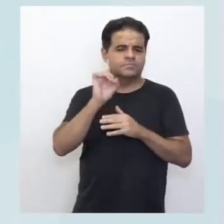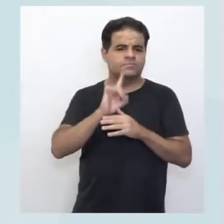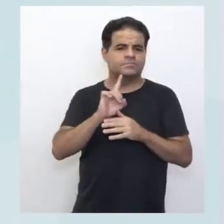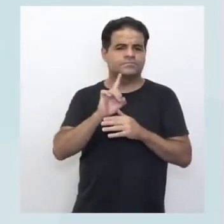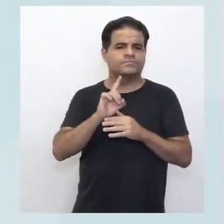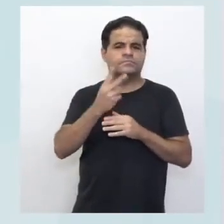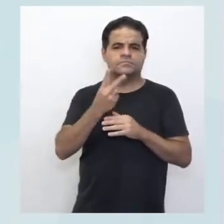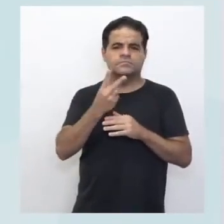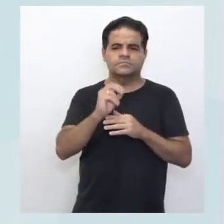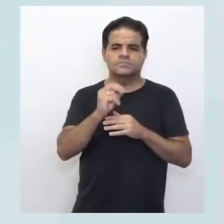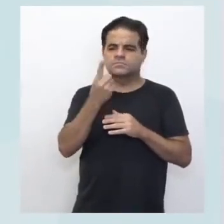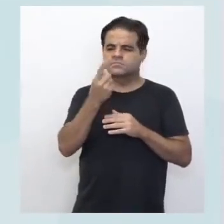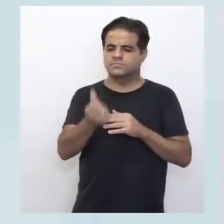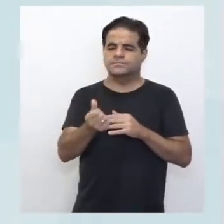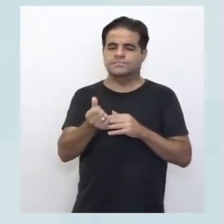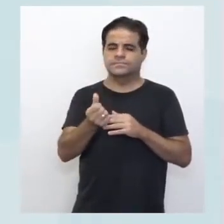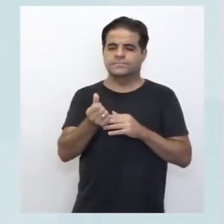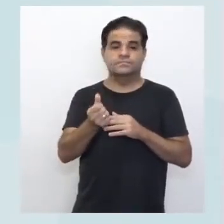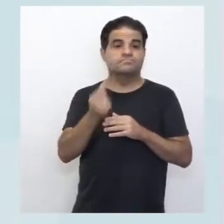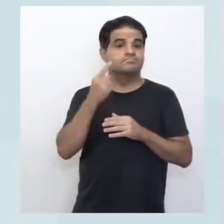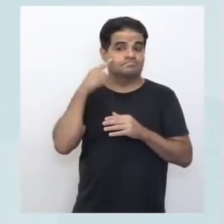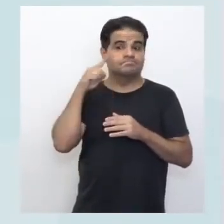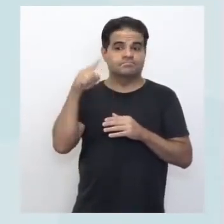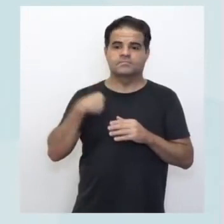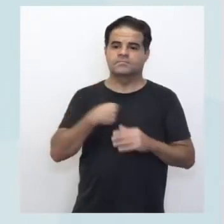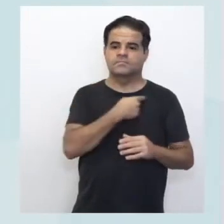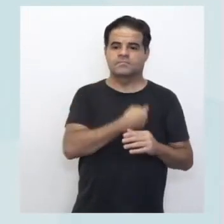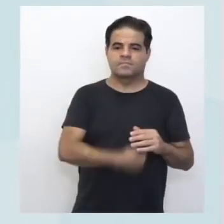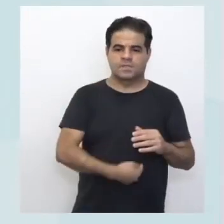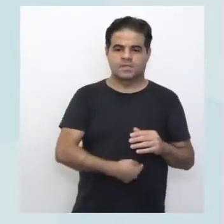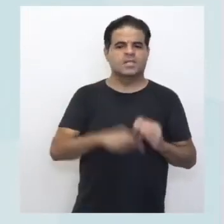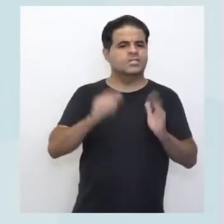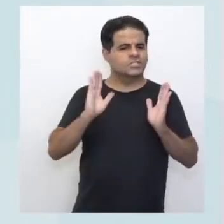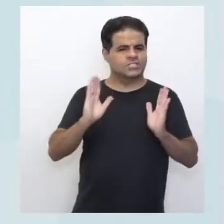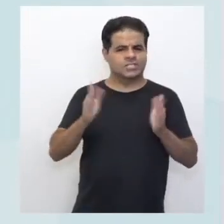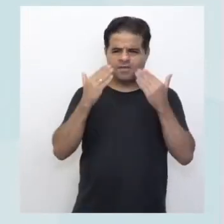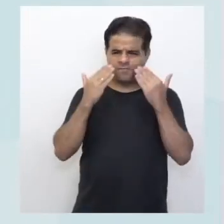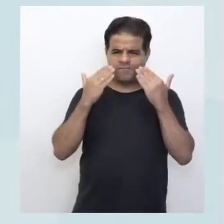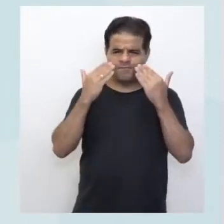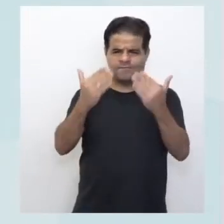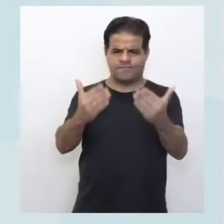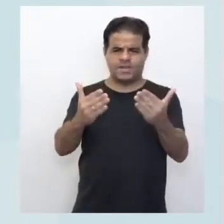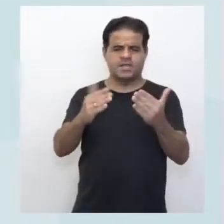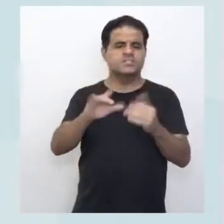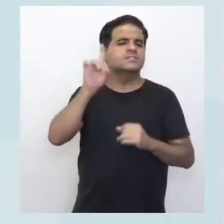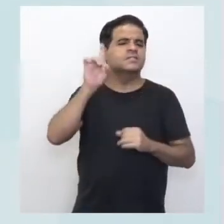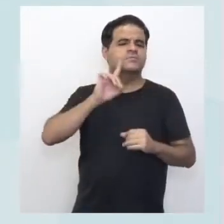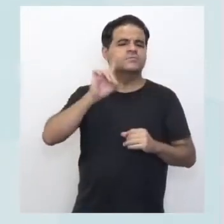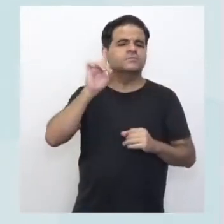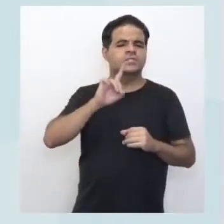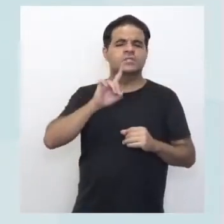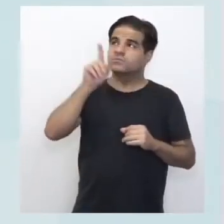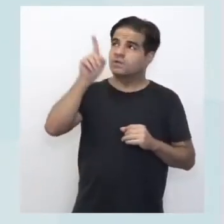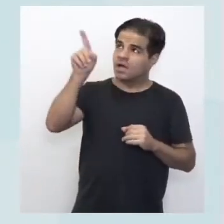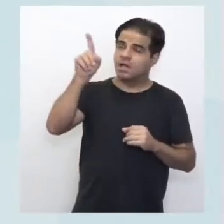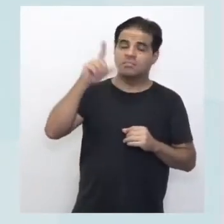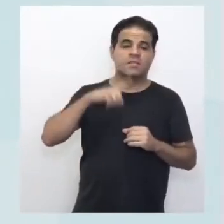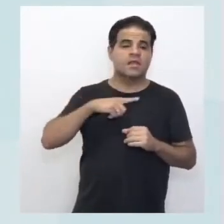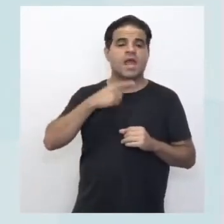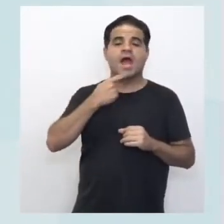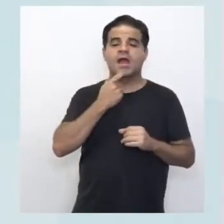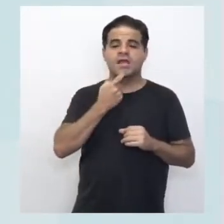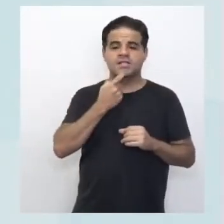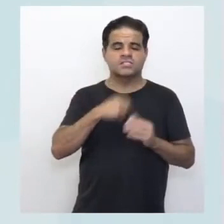de 2016. Então nós temos lá, aí você vê que a China já está na frente dos Estados Unidos, né? Nós temos a Índia em